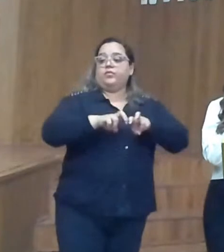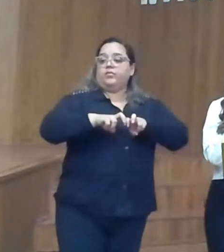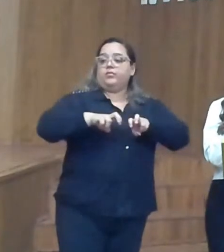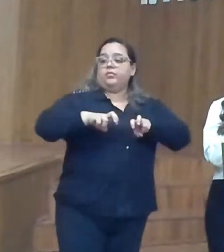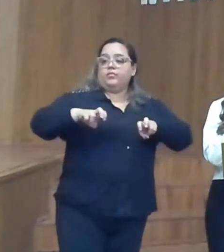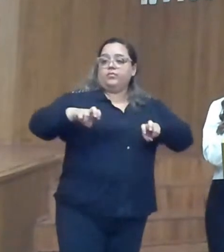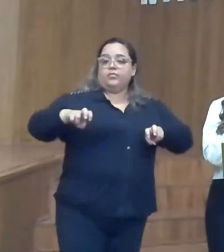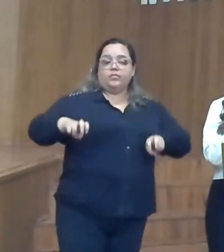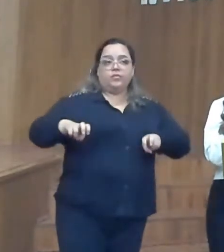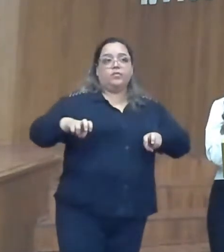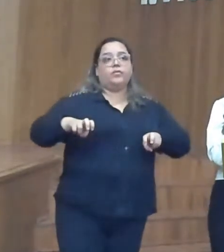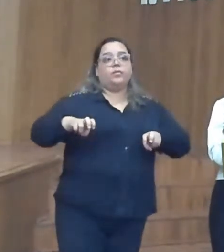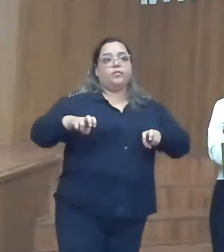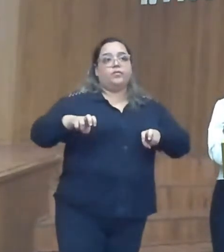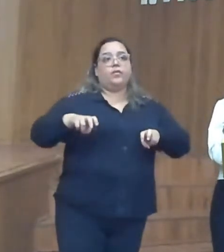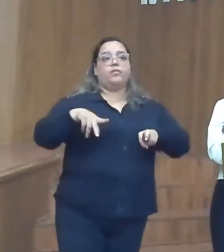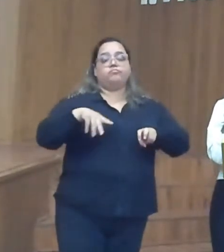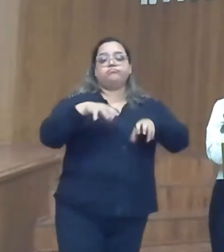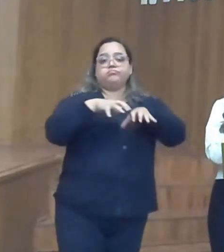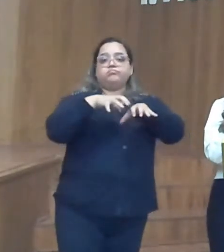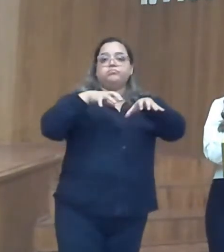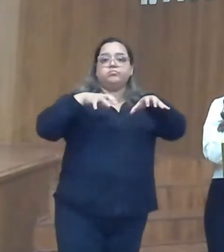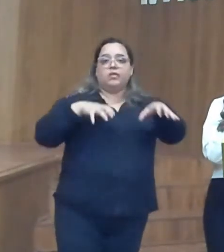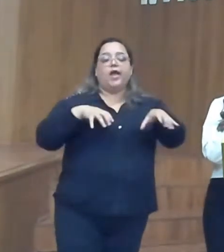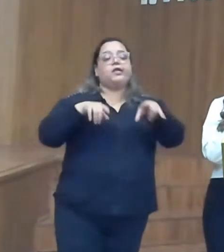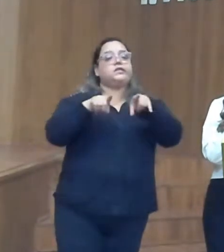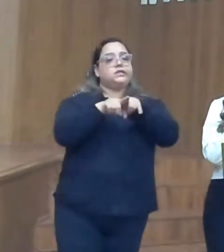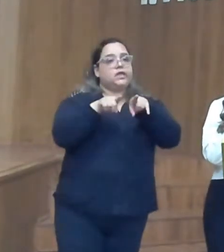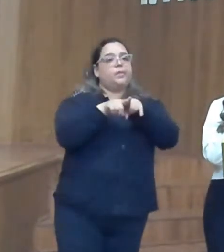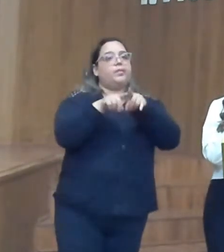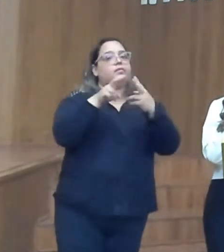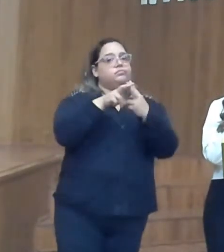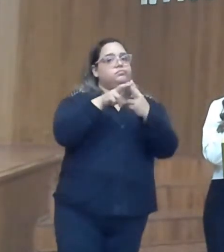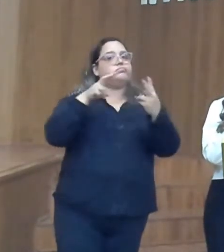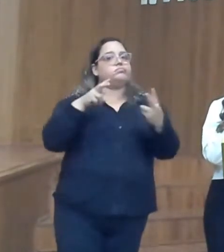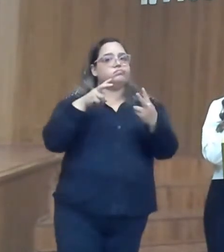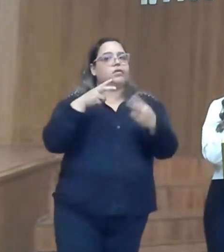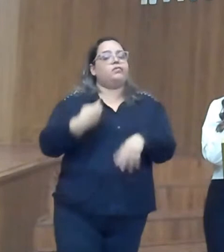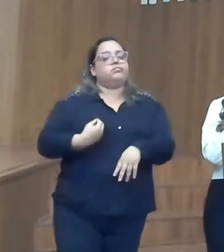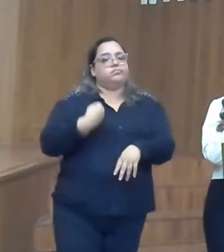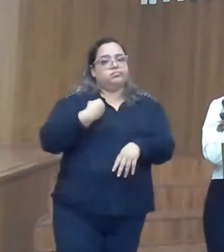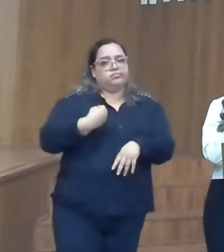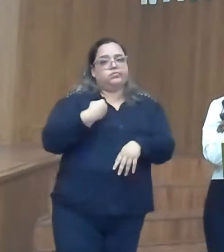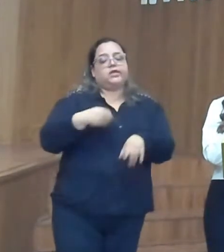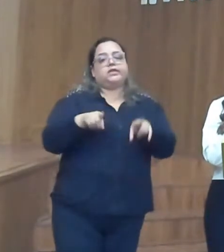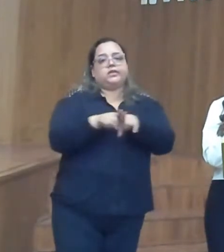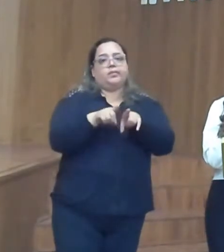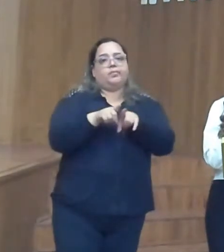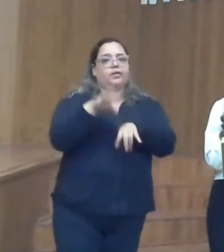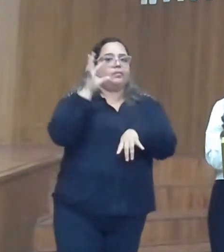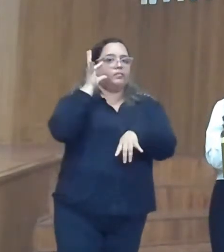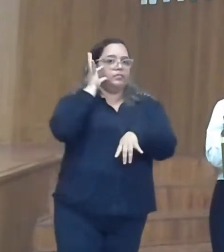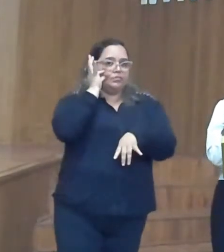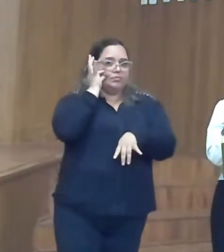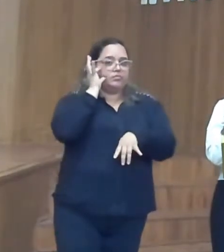Formato híbrido, pois temos participantes de modo virtual e de modo presencial.